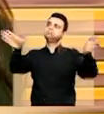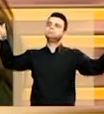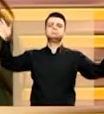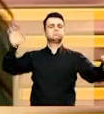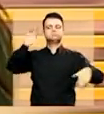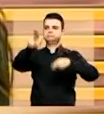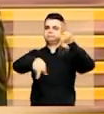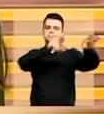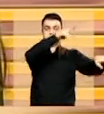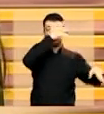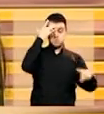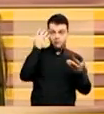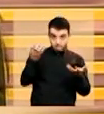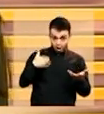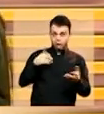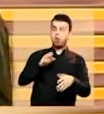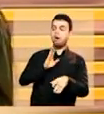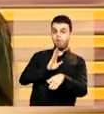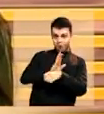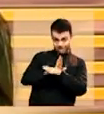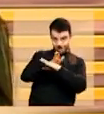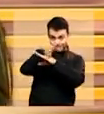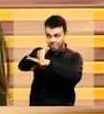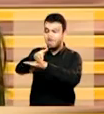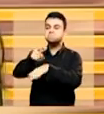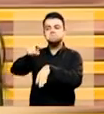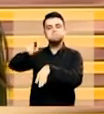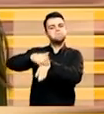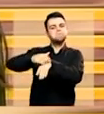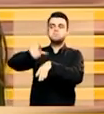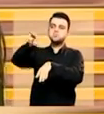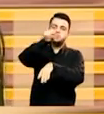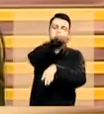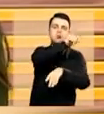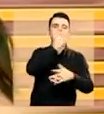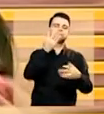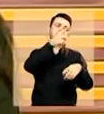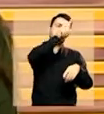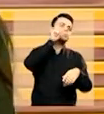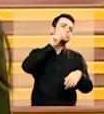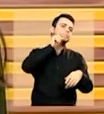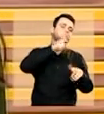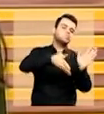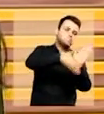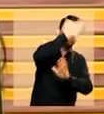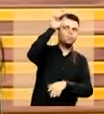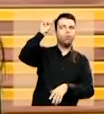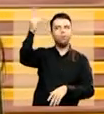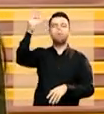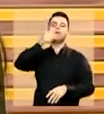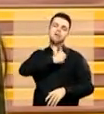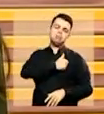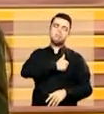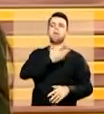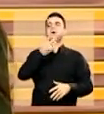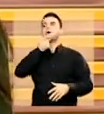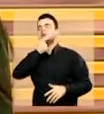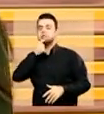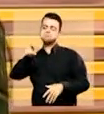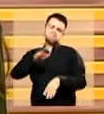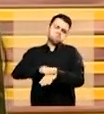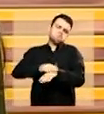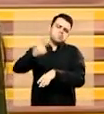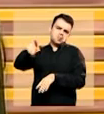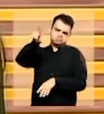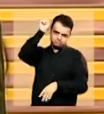quer fazer, ele vai chegar e ele vai escolher o que ele quer fazer. Ele quer escolher se ele vai para os Estados Unidos ou para a Inglaterra, para o Canadá, é uma escolha dele. Se ele vai ficar